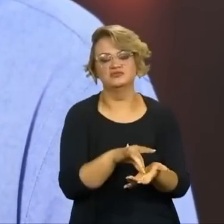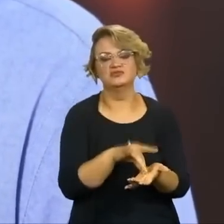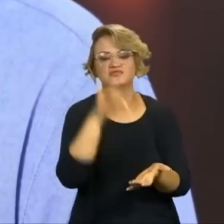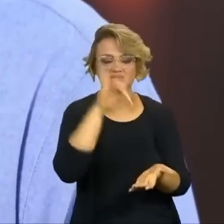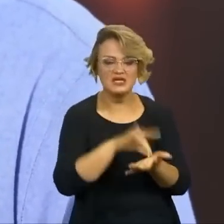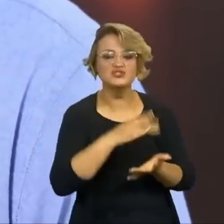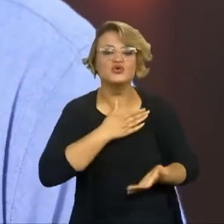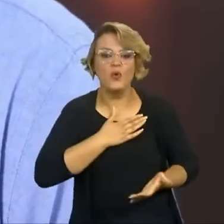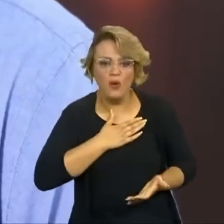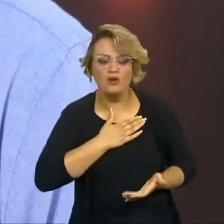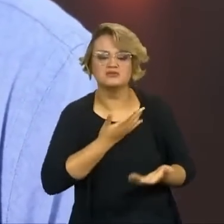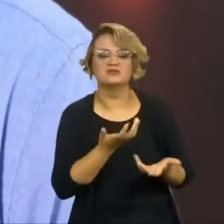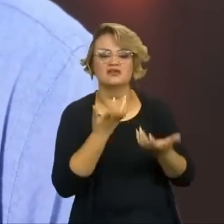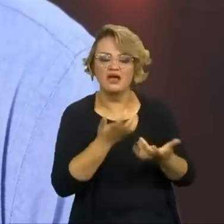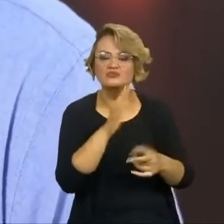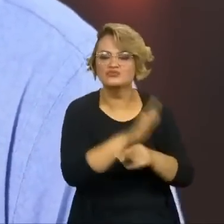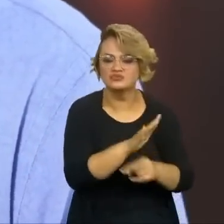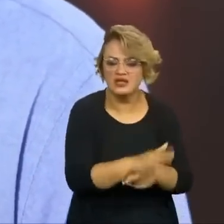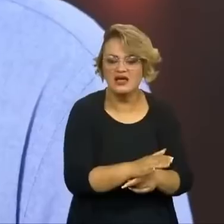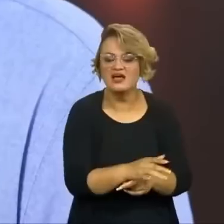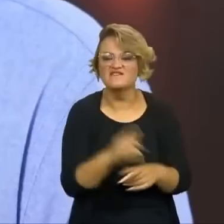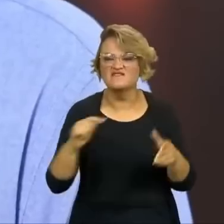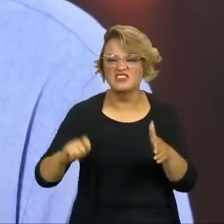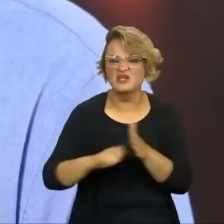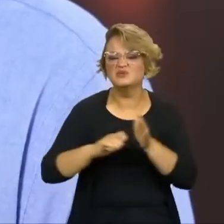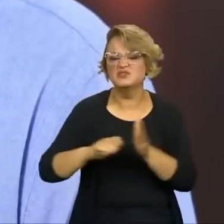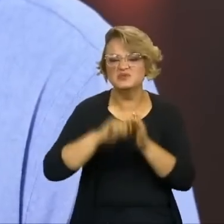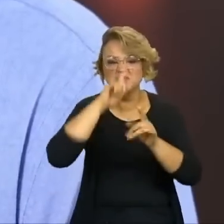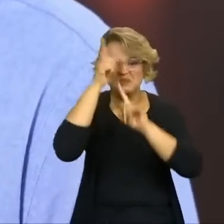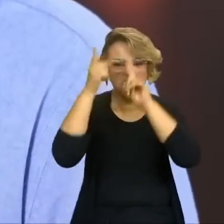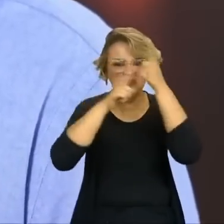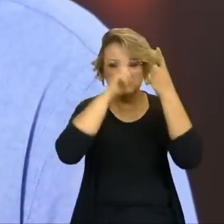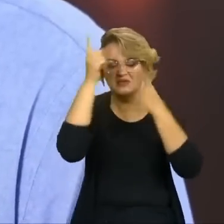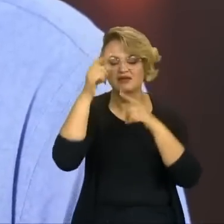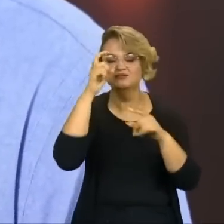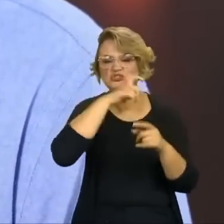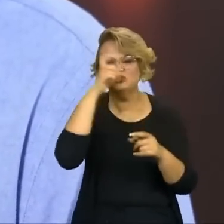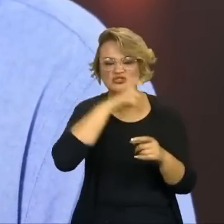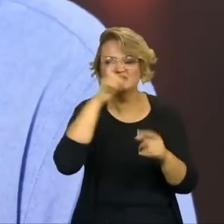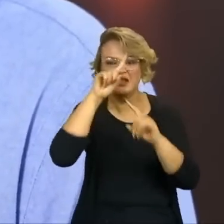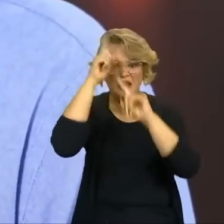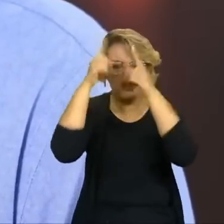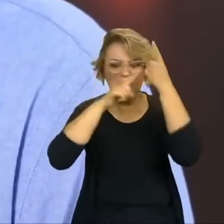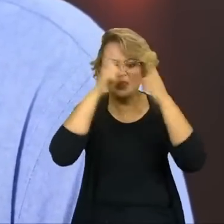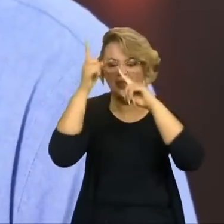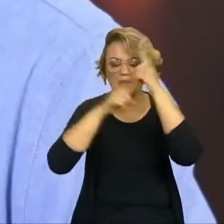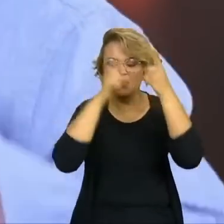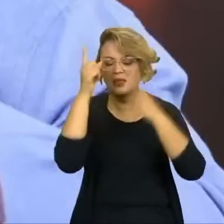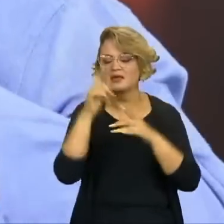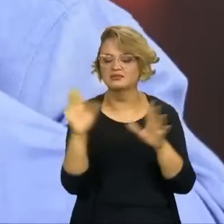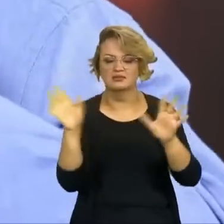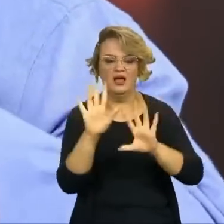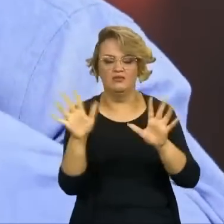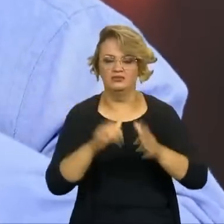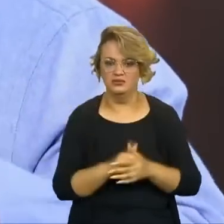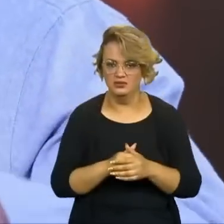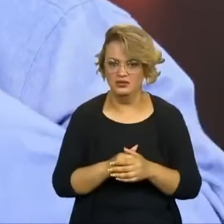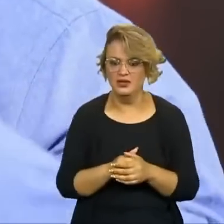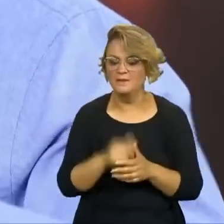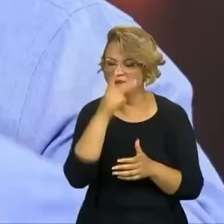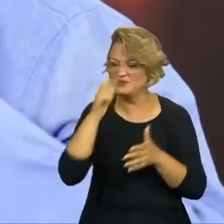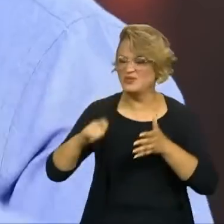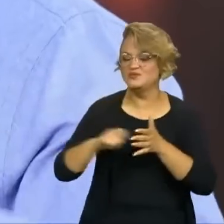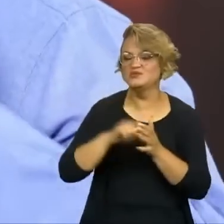Brasil. Alguém que não faça denúncia falsa. Alguém que não levante falso sobre o outro. Porque quem denuncia